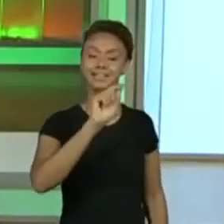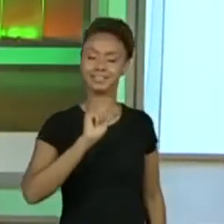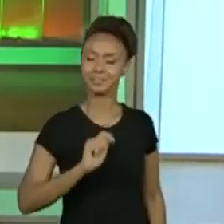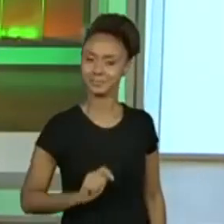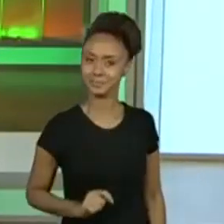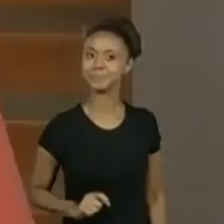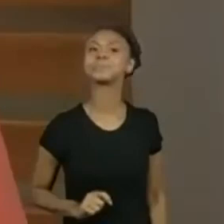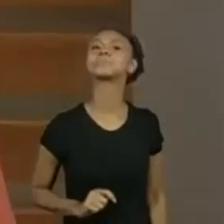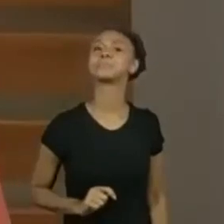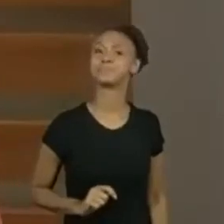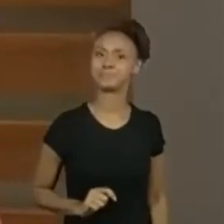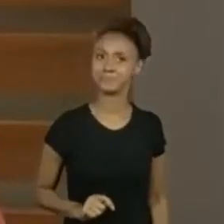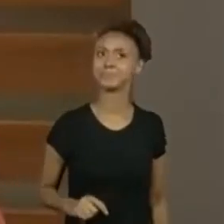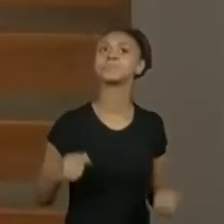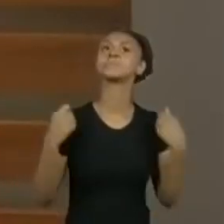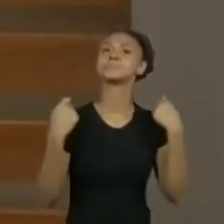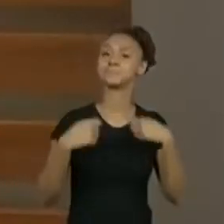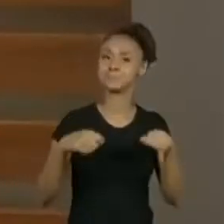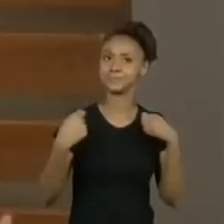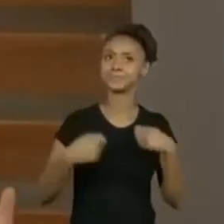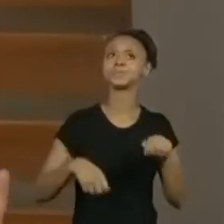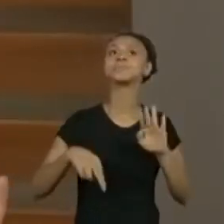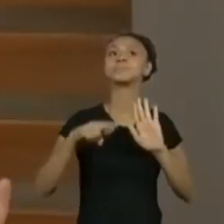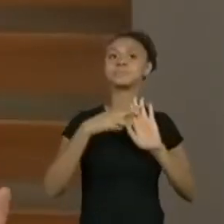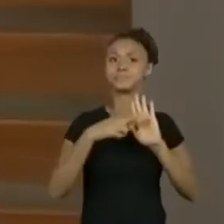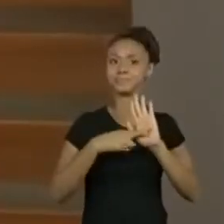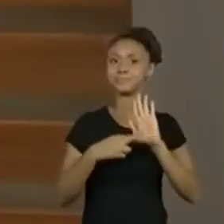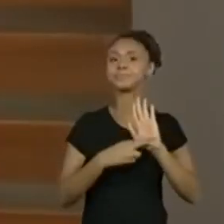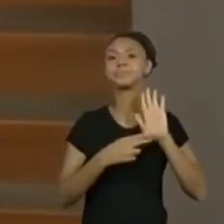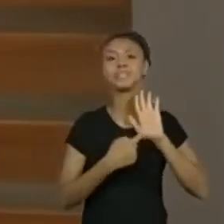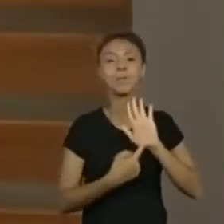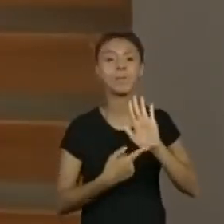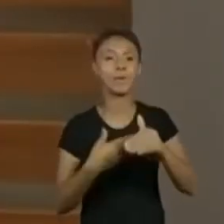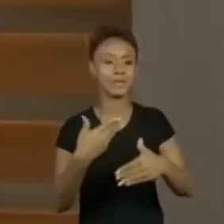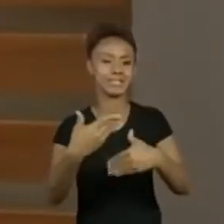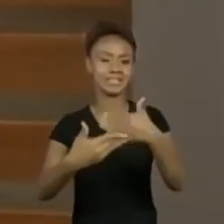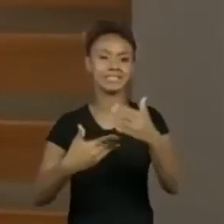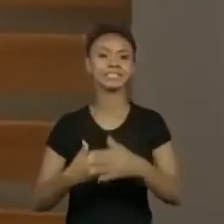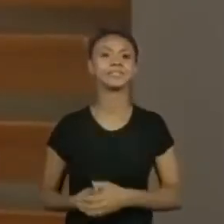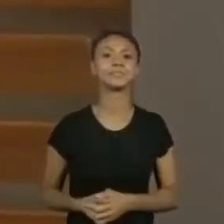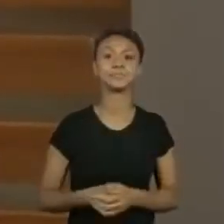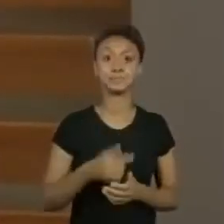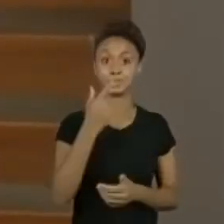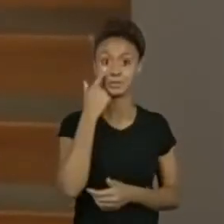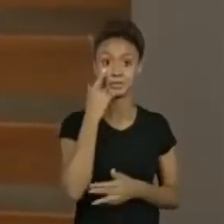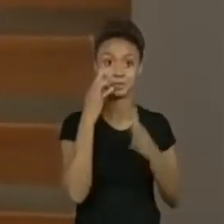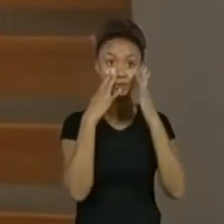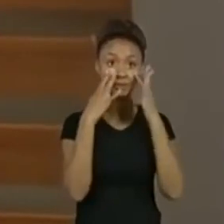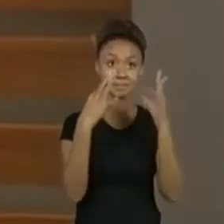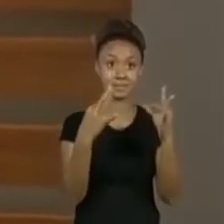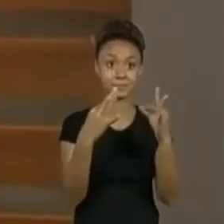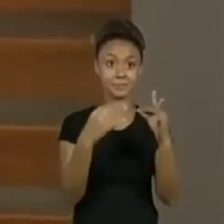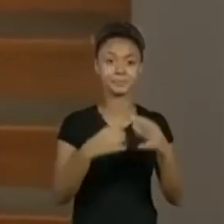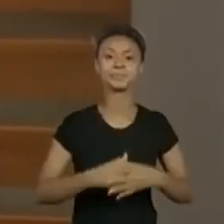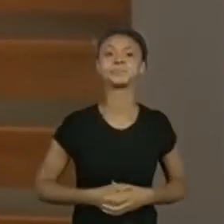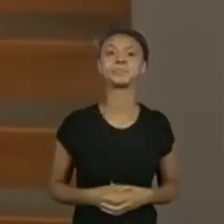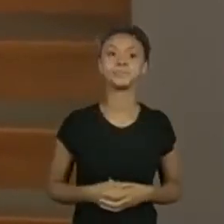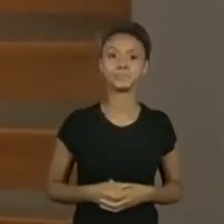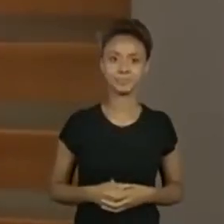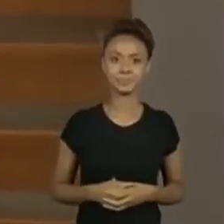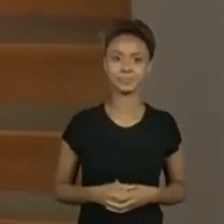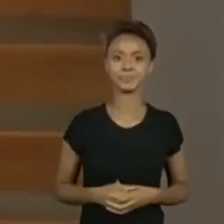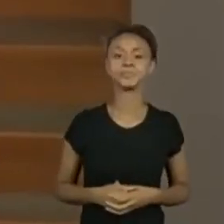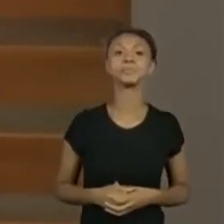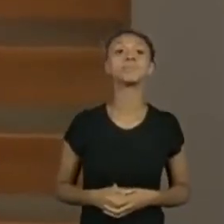Ah! Nós vamos apresentar isso ao longo do jogo. Ah, presta vamos? Atenção. Tá. Tudo bem? O que, que